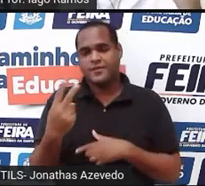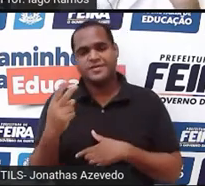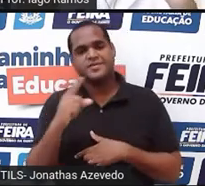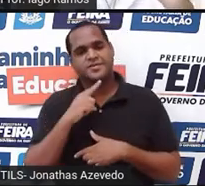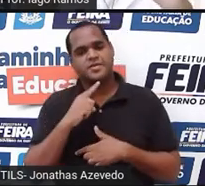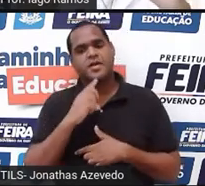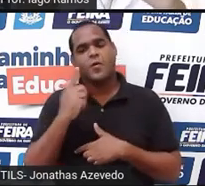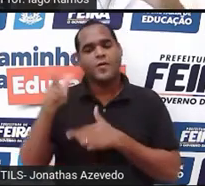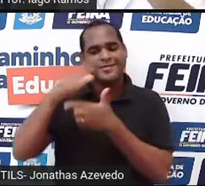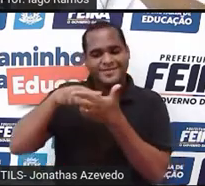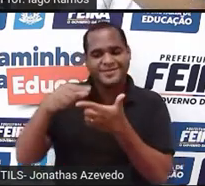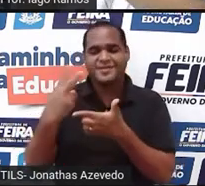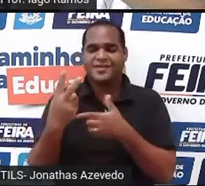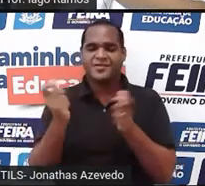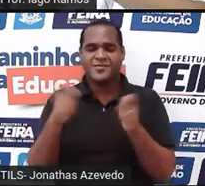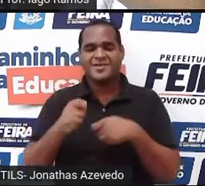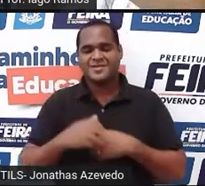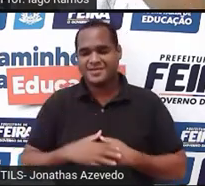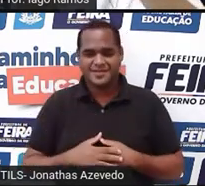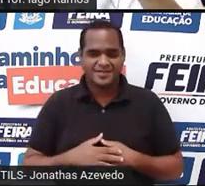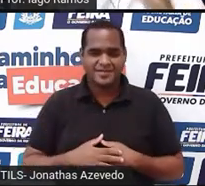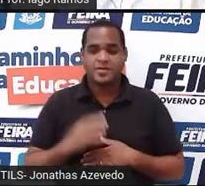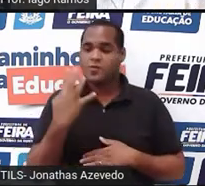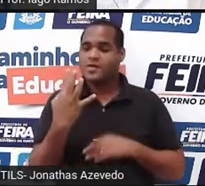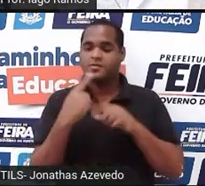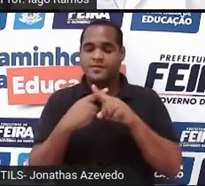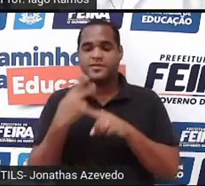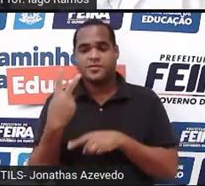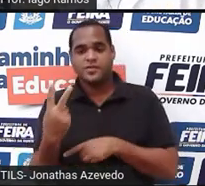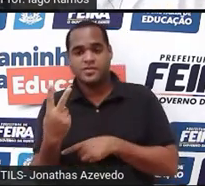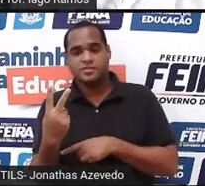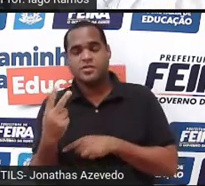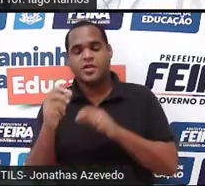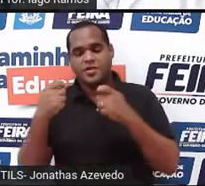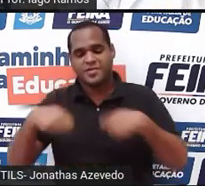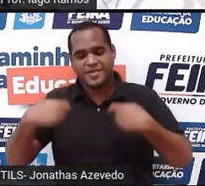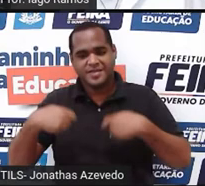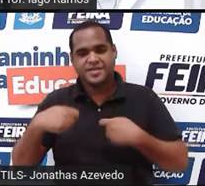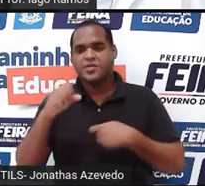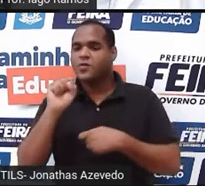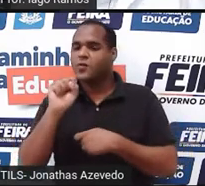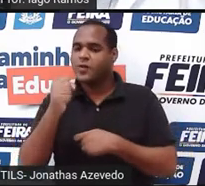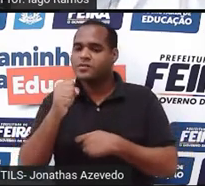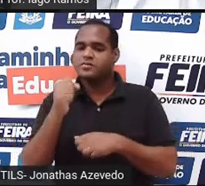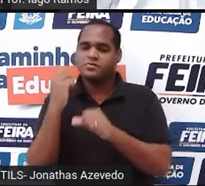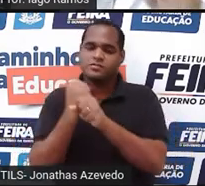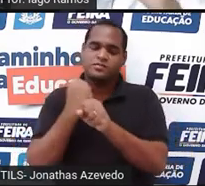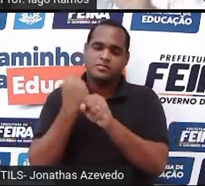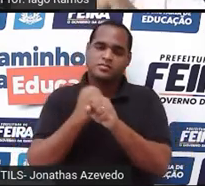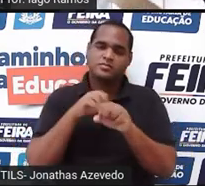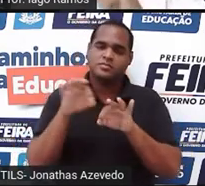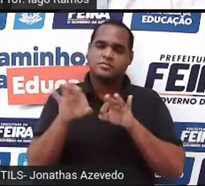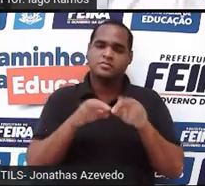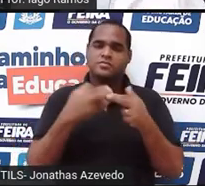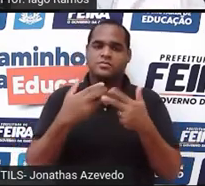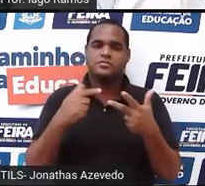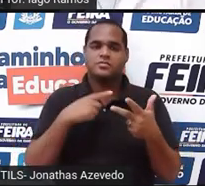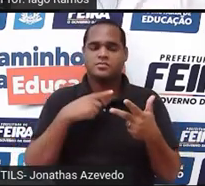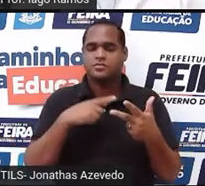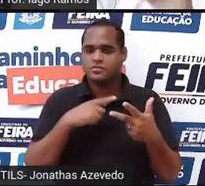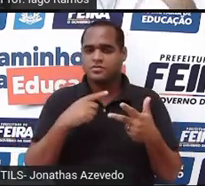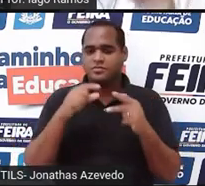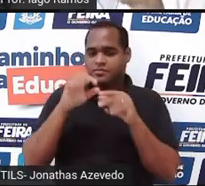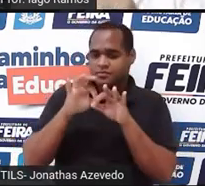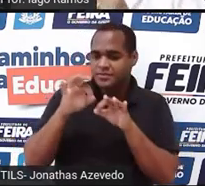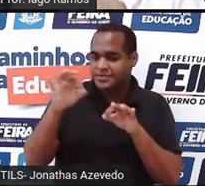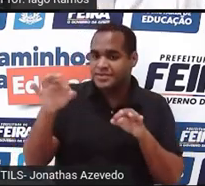a outra foi dividido por dois estão quatro vezes 2 eu vou precisar de 8 construtores beleza distância e tempo